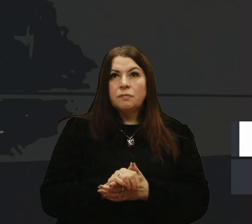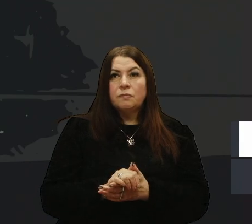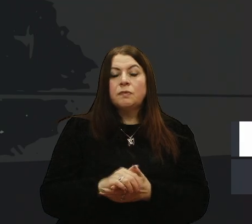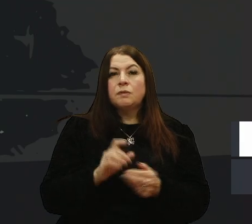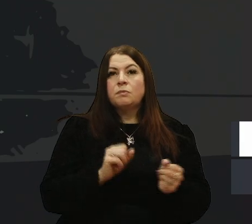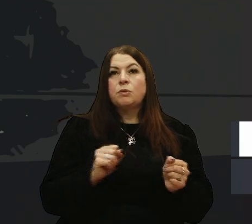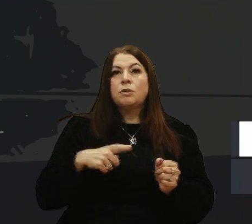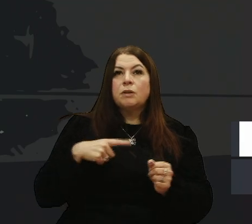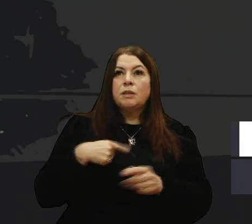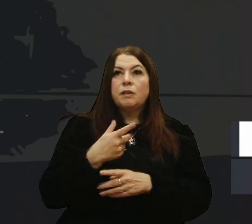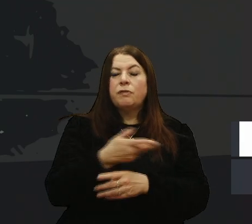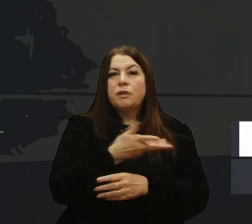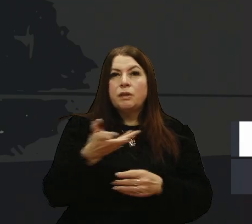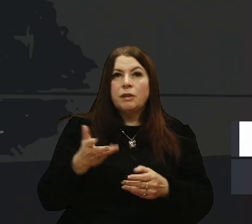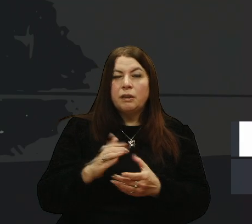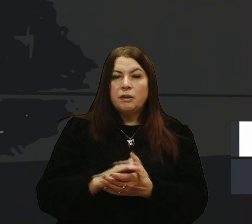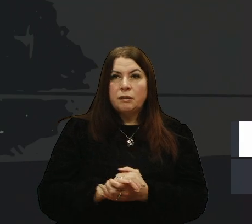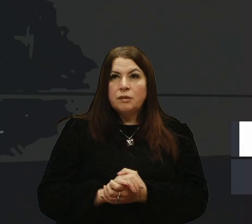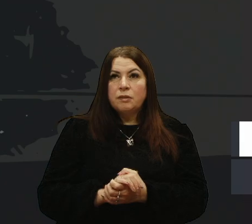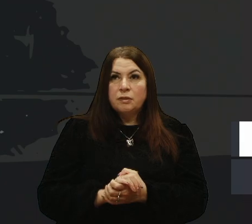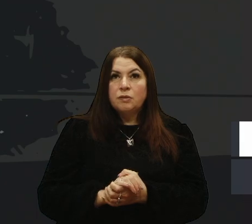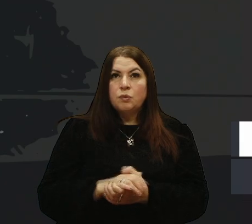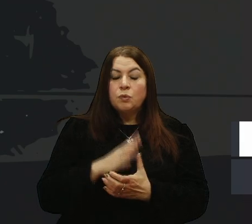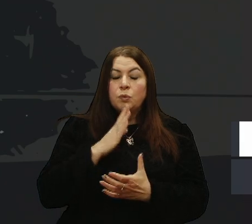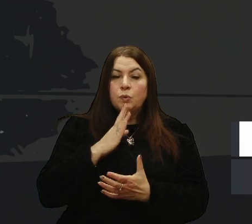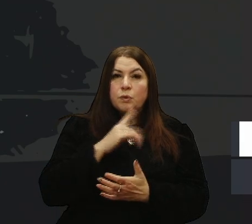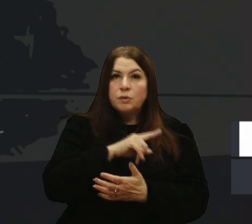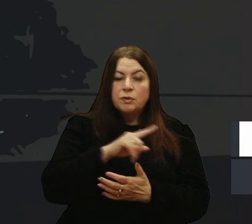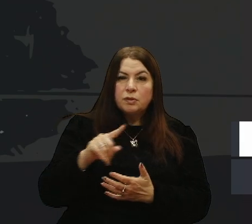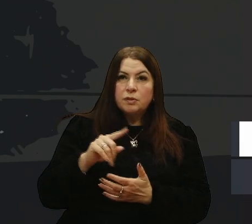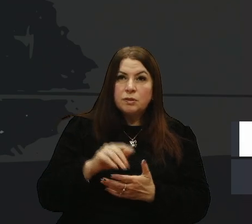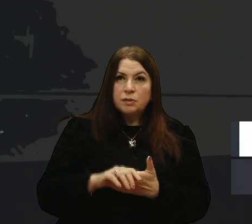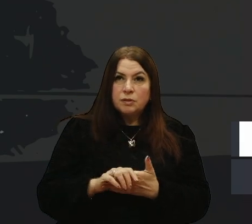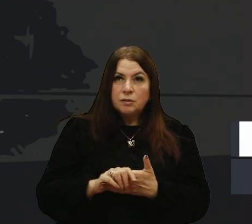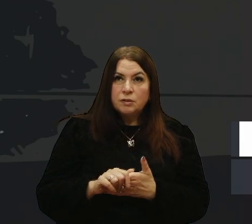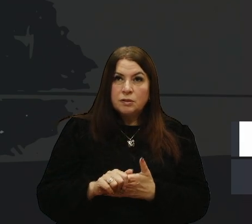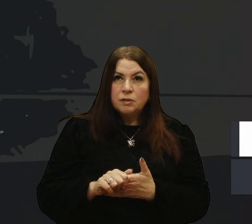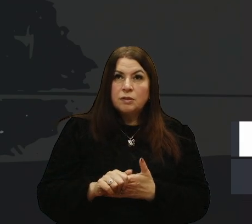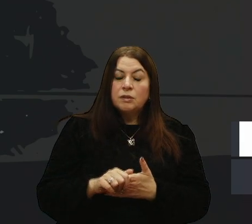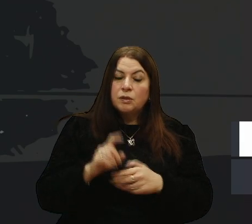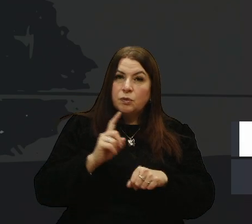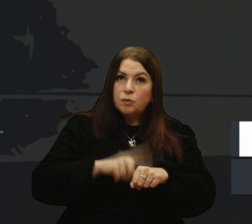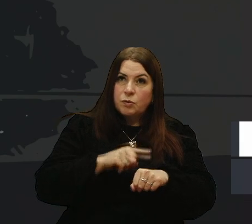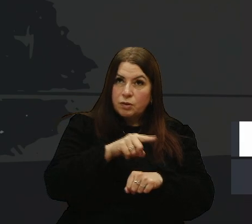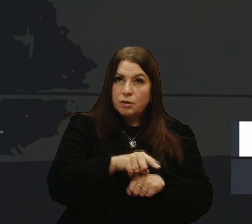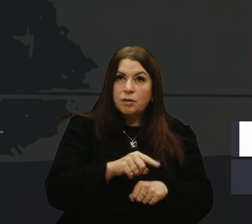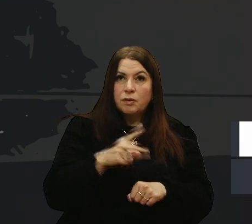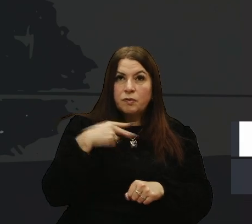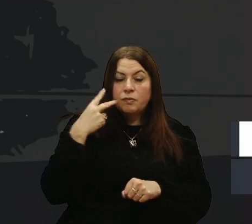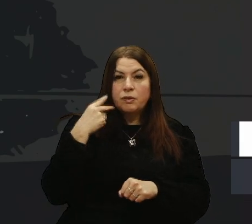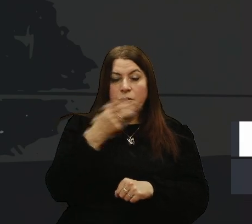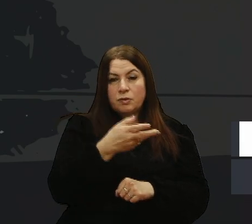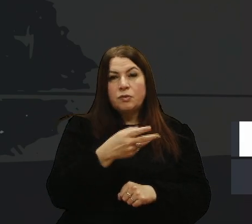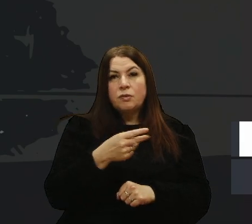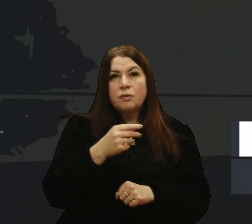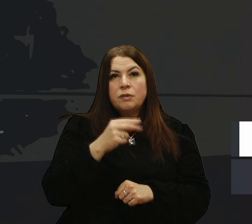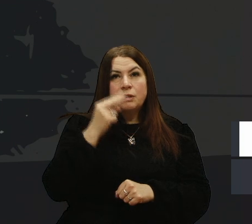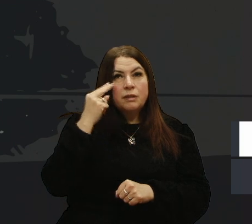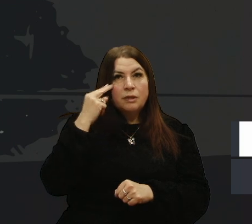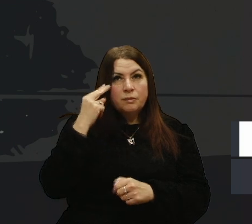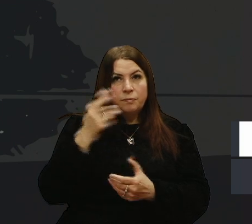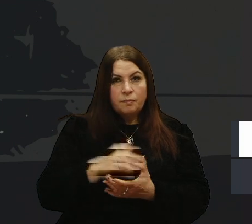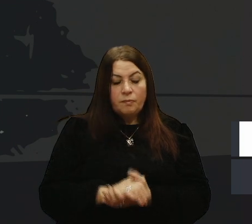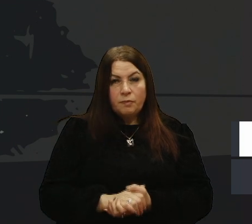poder levar, né, conhecimento para os nossos agricultores, que é isso que eles precisam. De imediato, sua parte, vereador Sandro Fantinel.